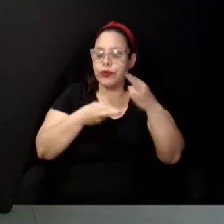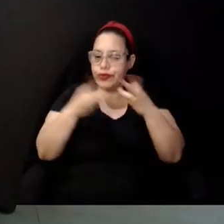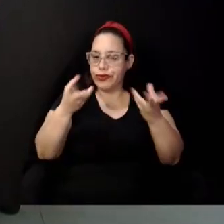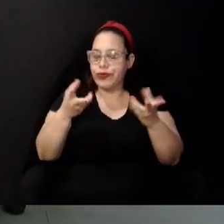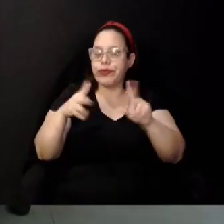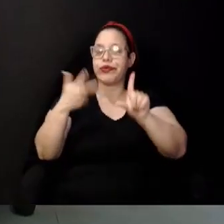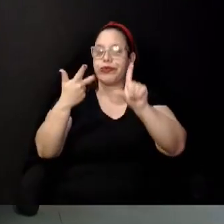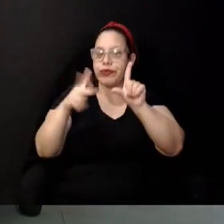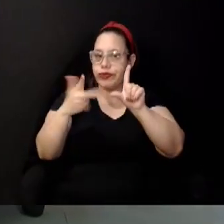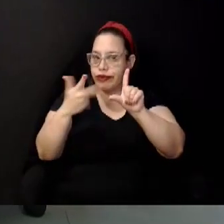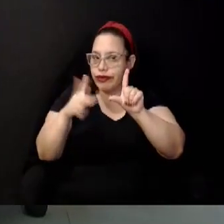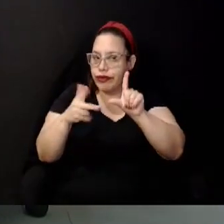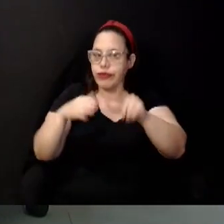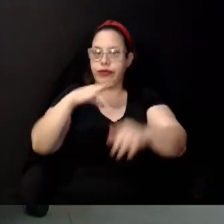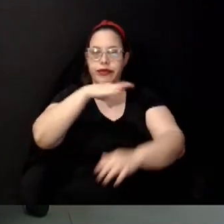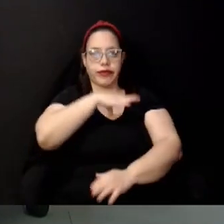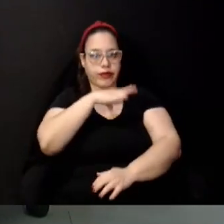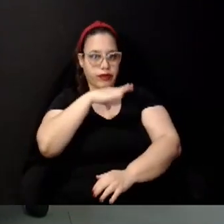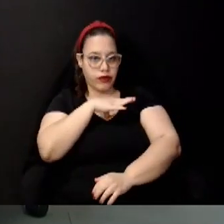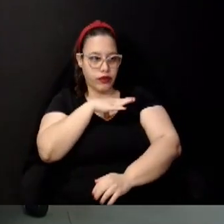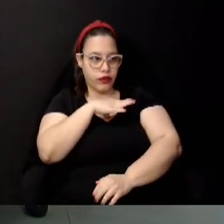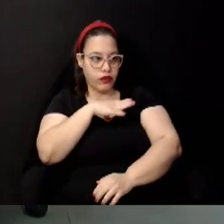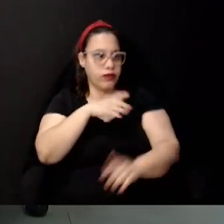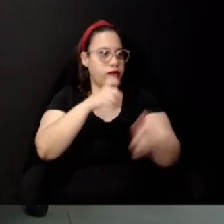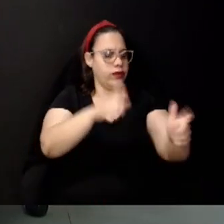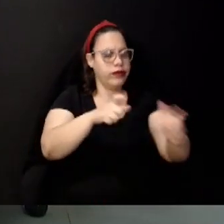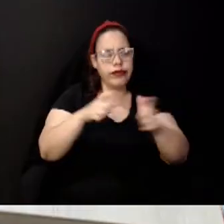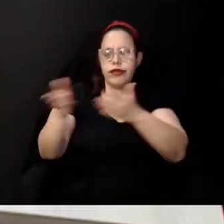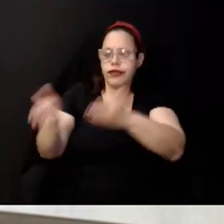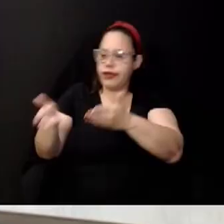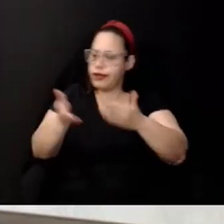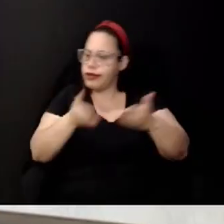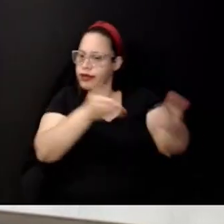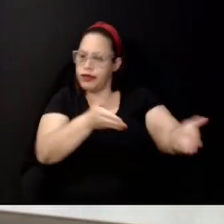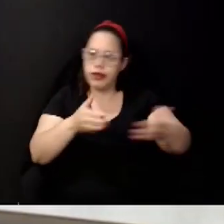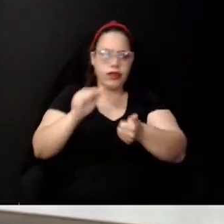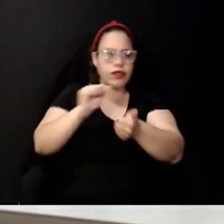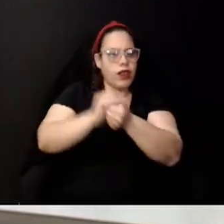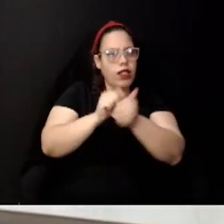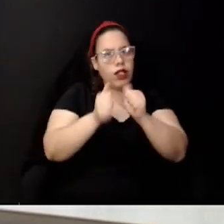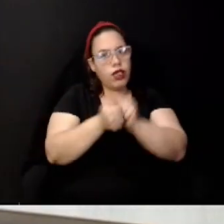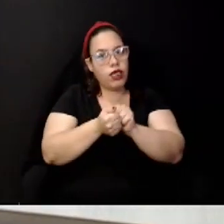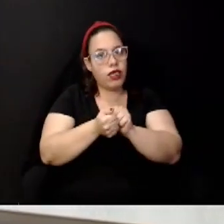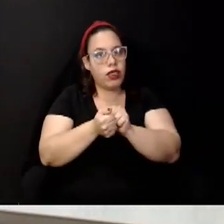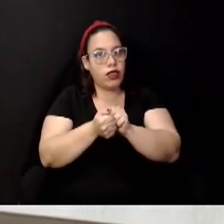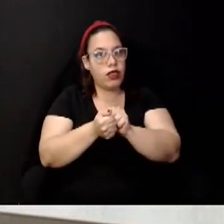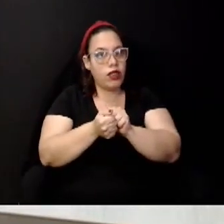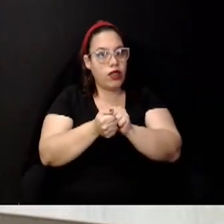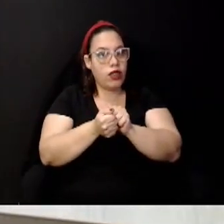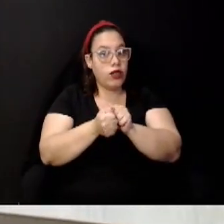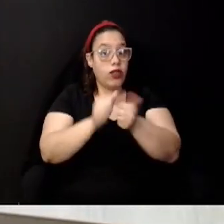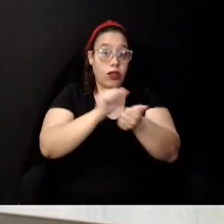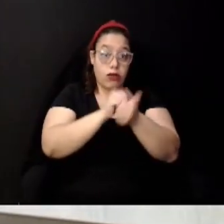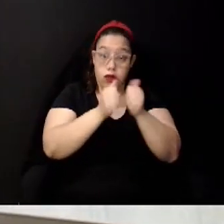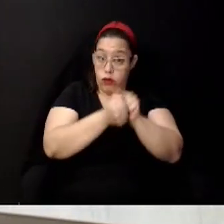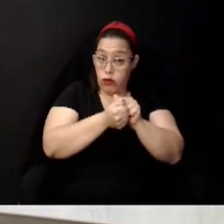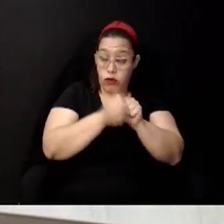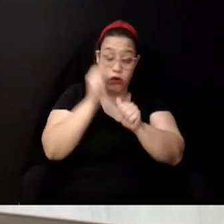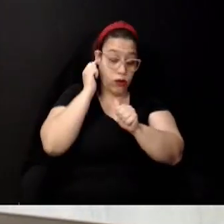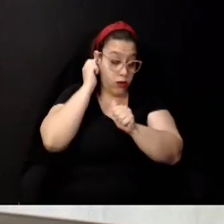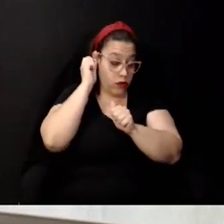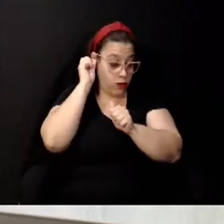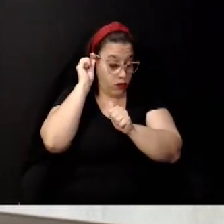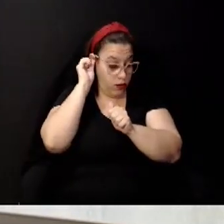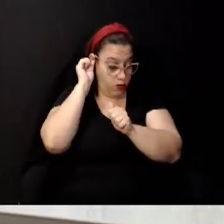Legislativo Municipal. E cada visita é adaptada. Esse novo formato traz uma programação mais